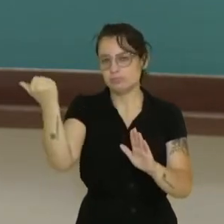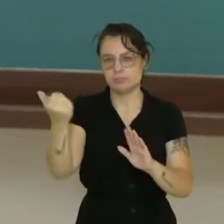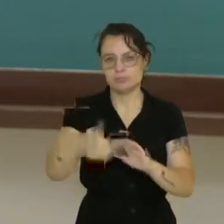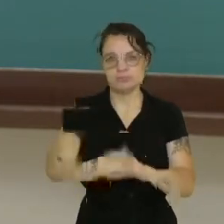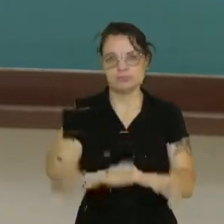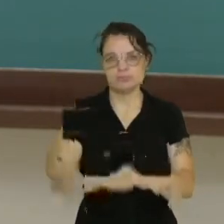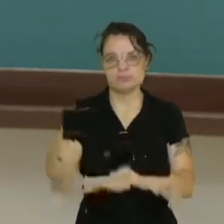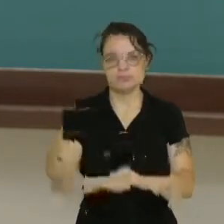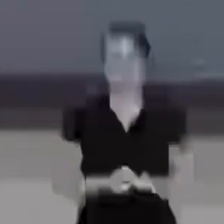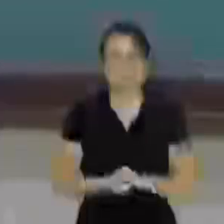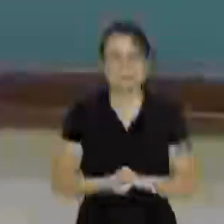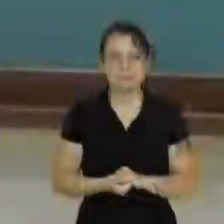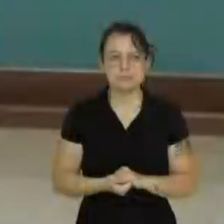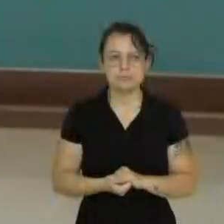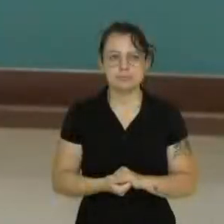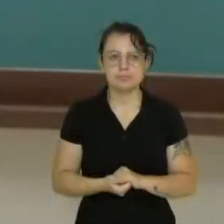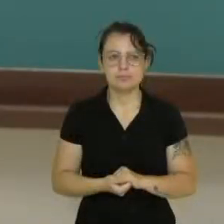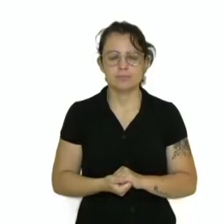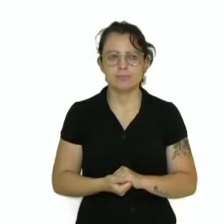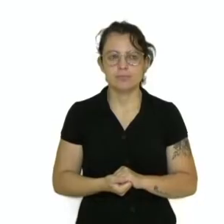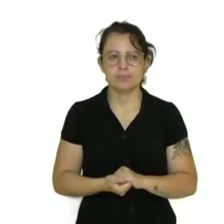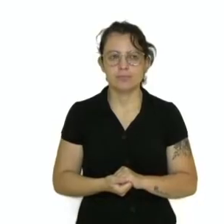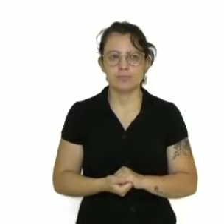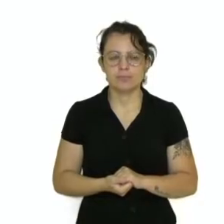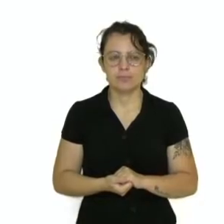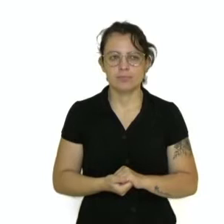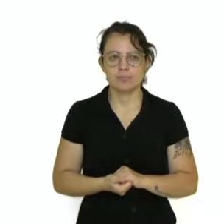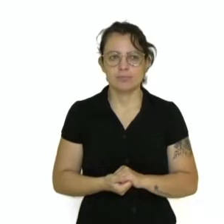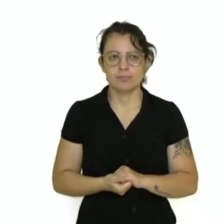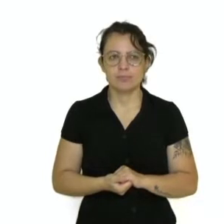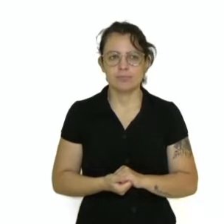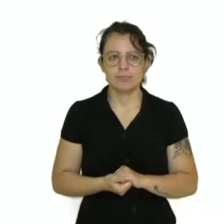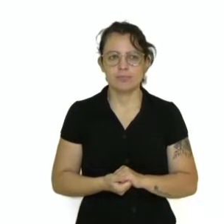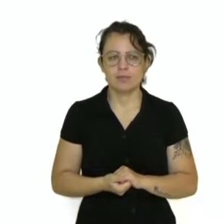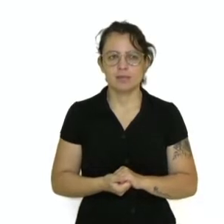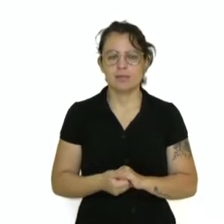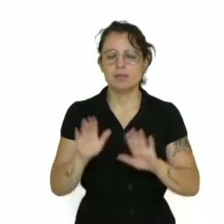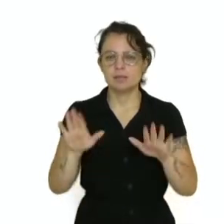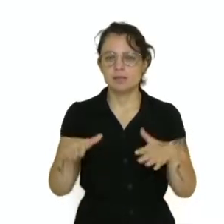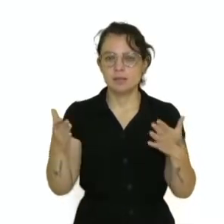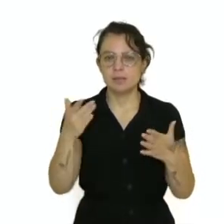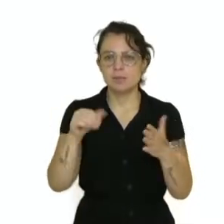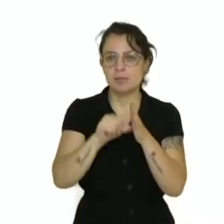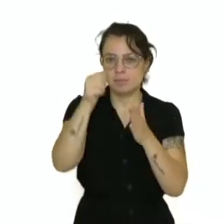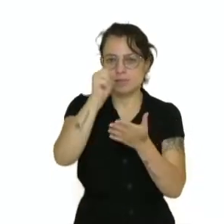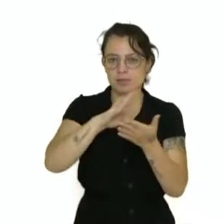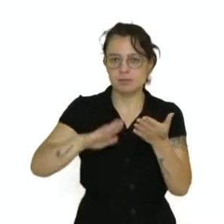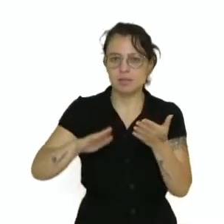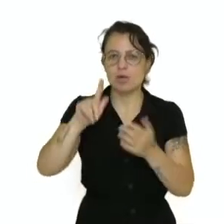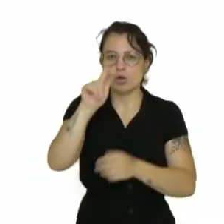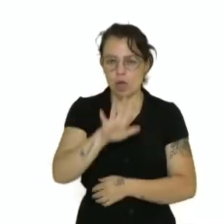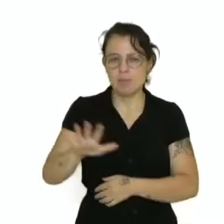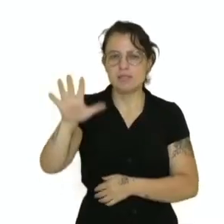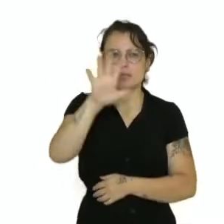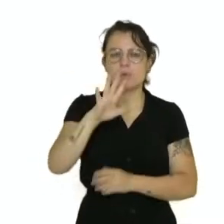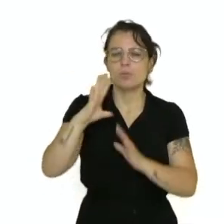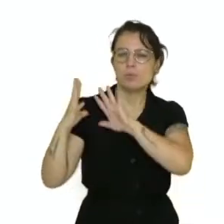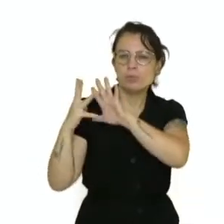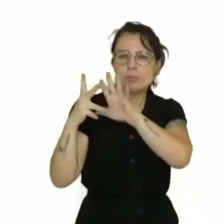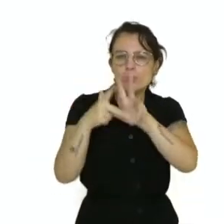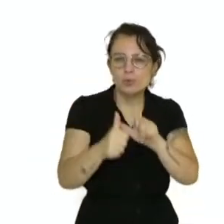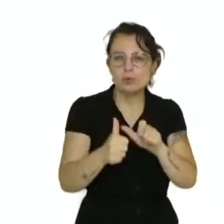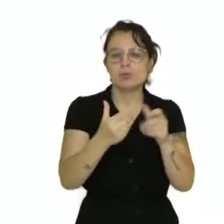afora. Bem, vamos para uma primeira atividade. Com a globalização, a maioria dos países precisam de